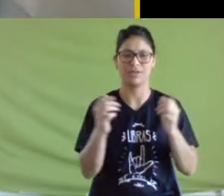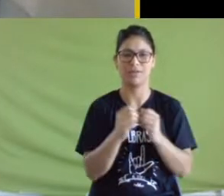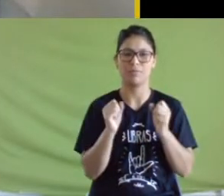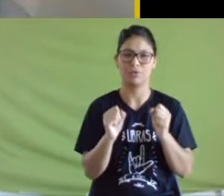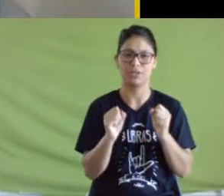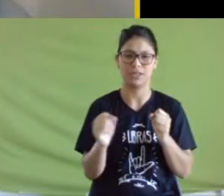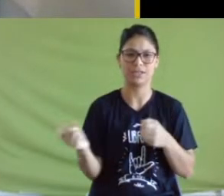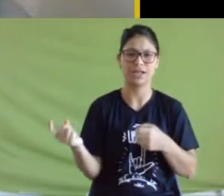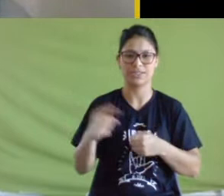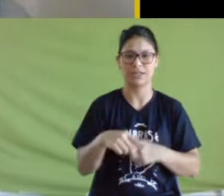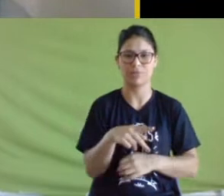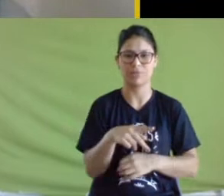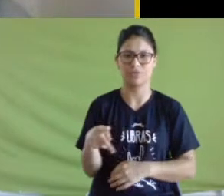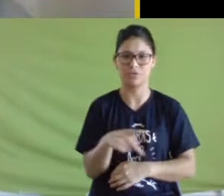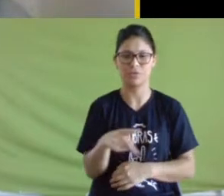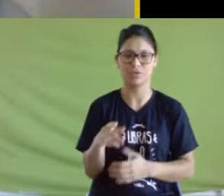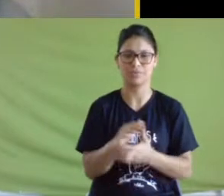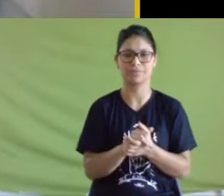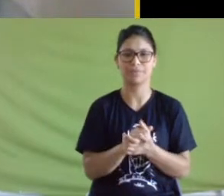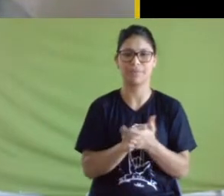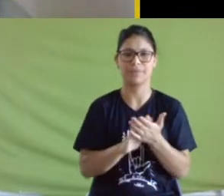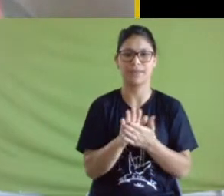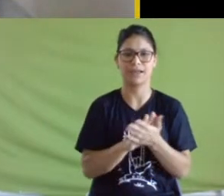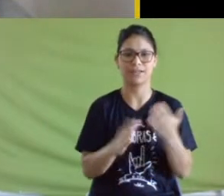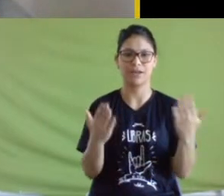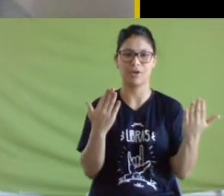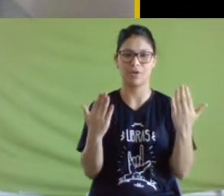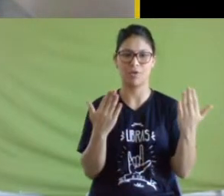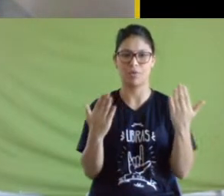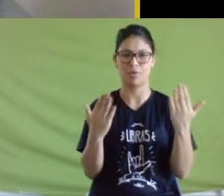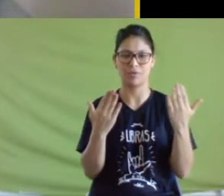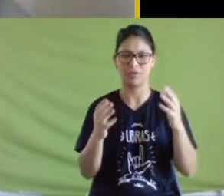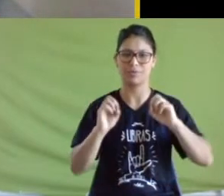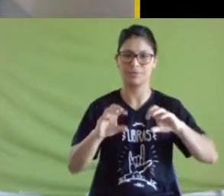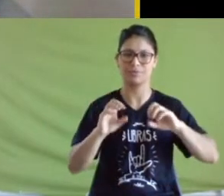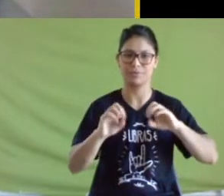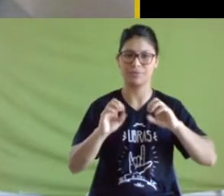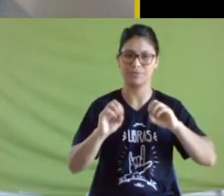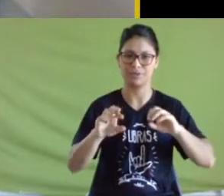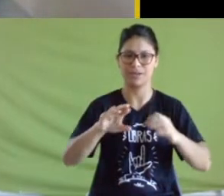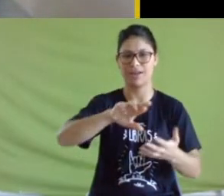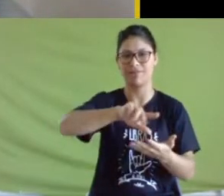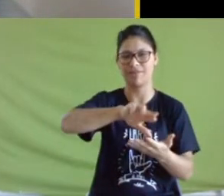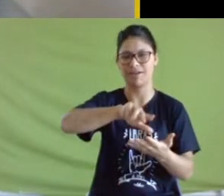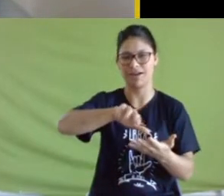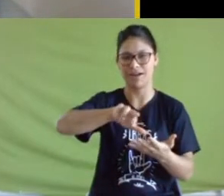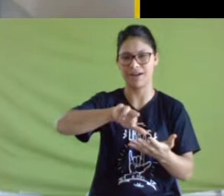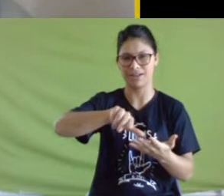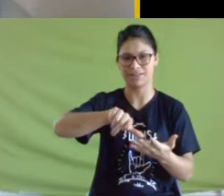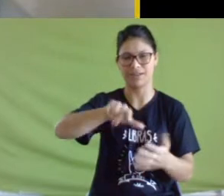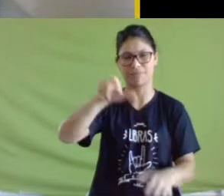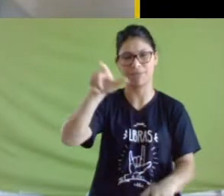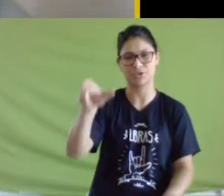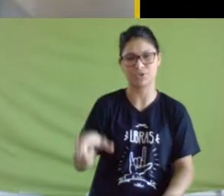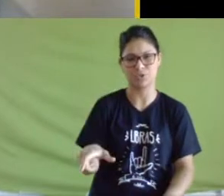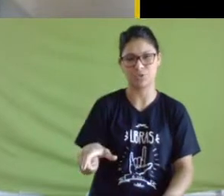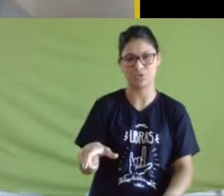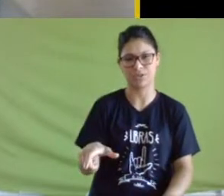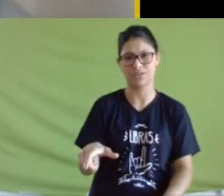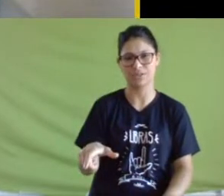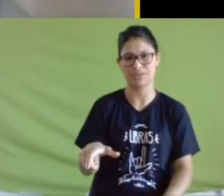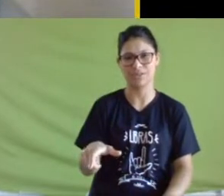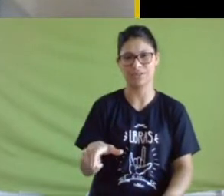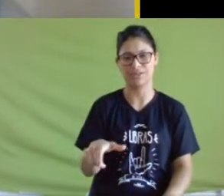isso, né, mas nada se compara a poder transmitir isso para centenas de pessoas todas as semanas. Tá? Isso é a